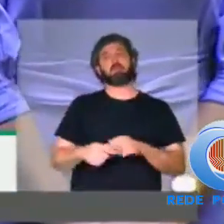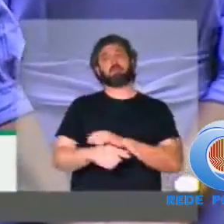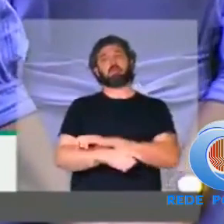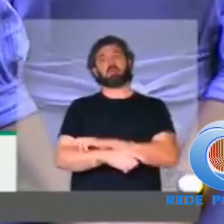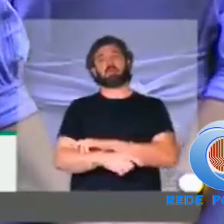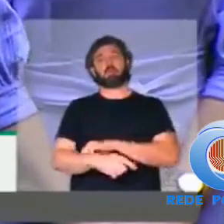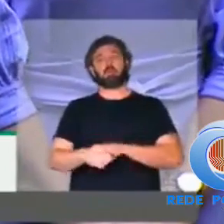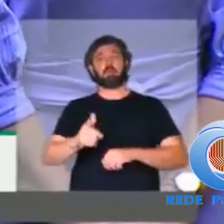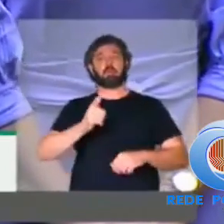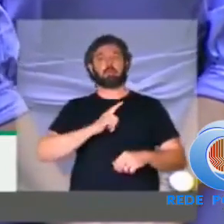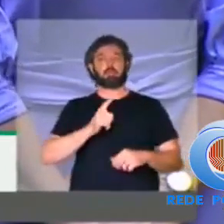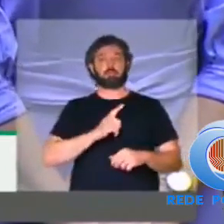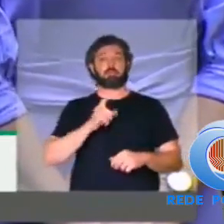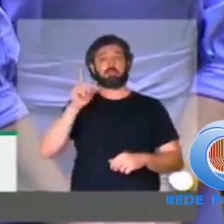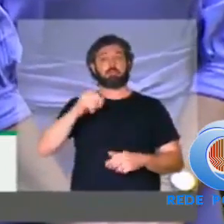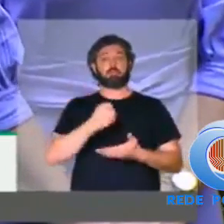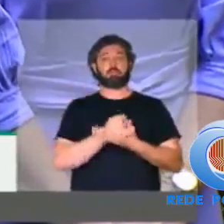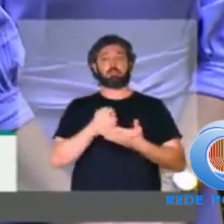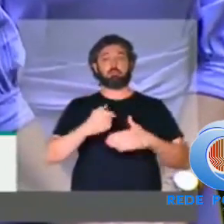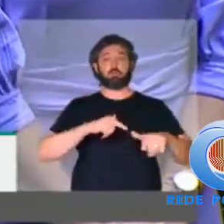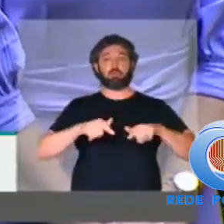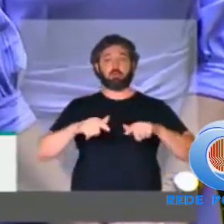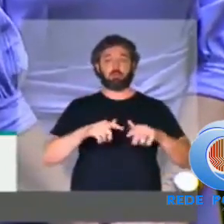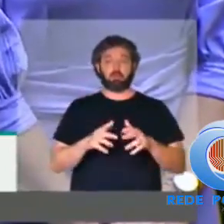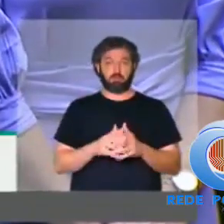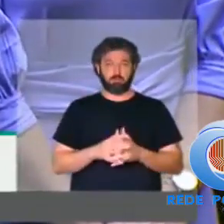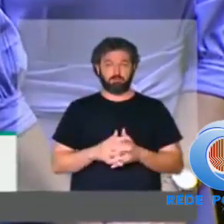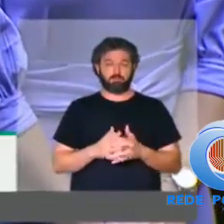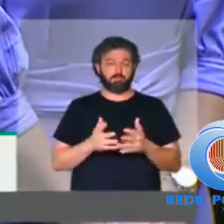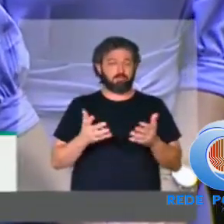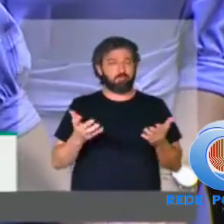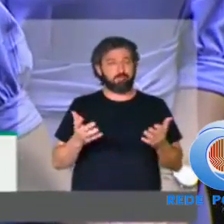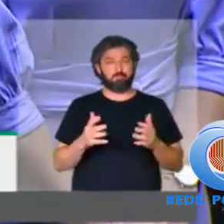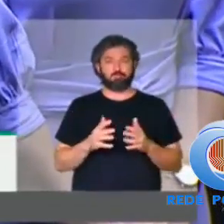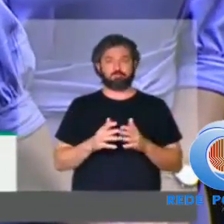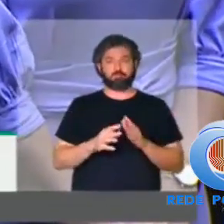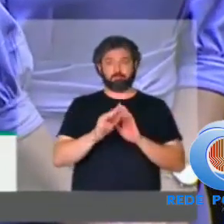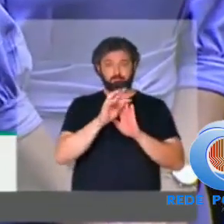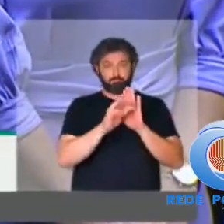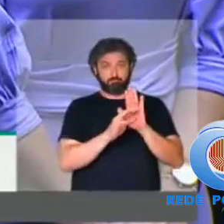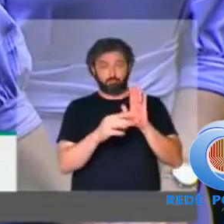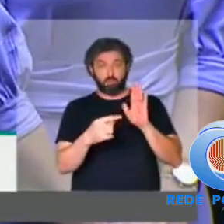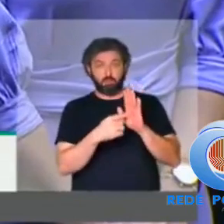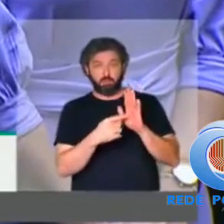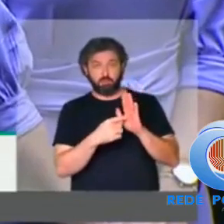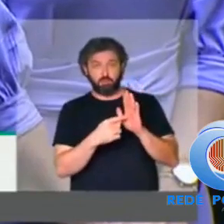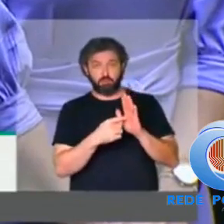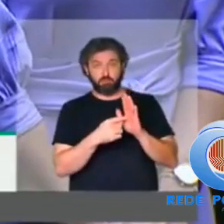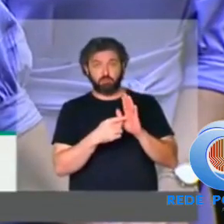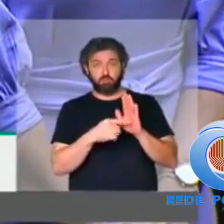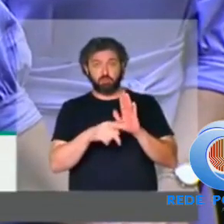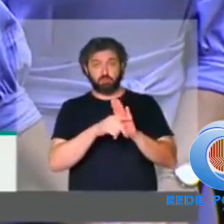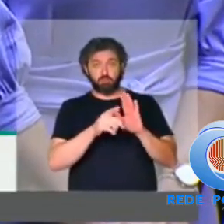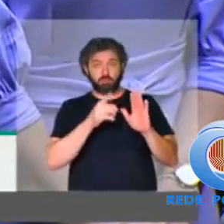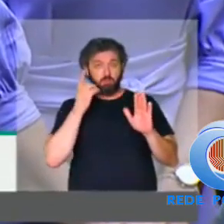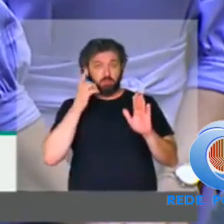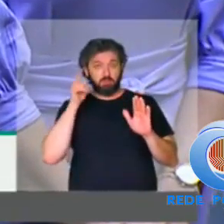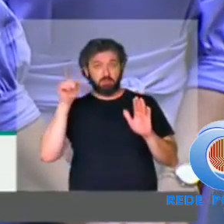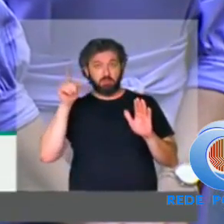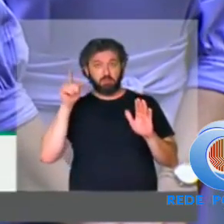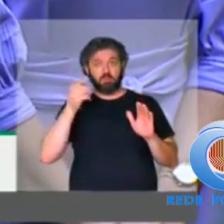que se possa existir é o emprego. E o texto do